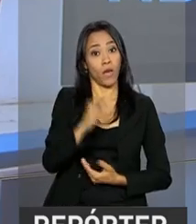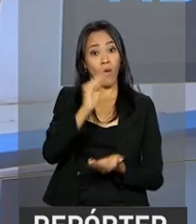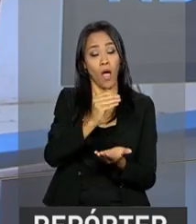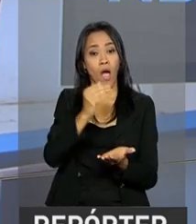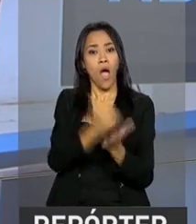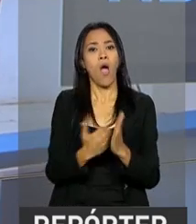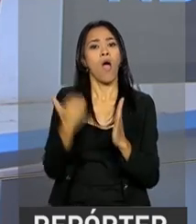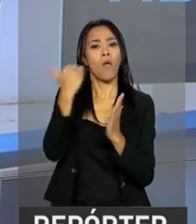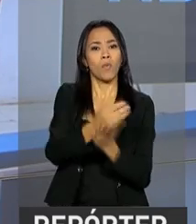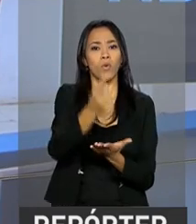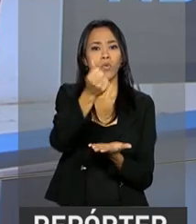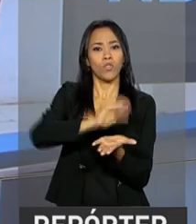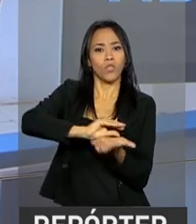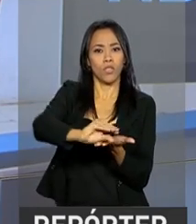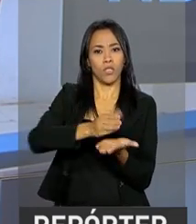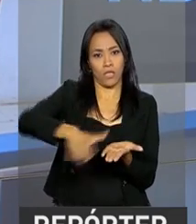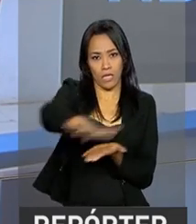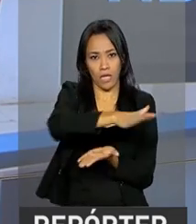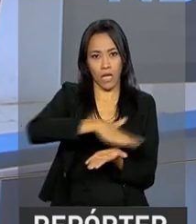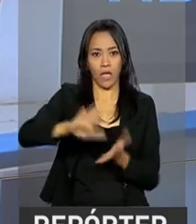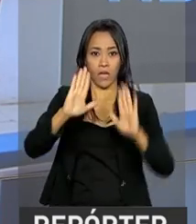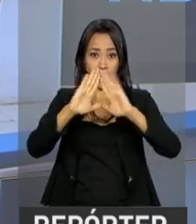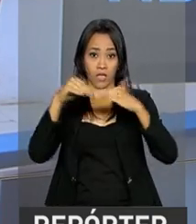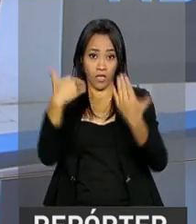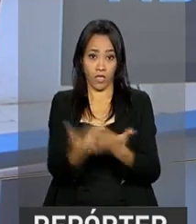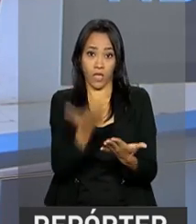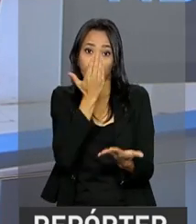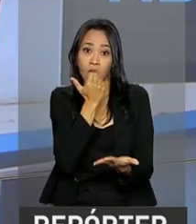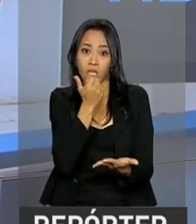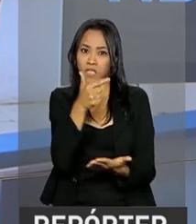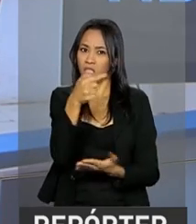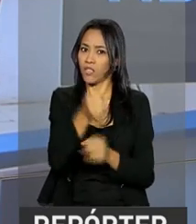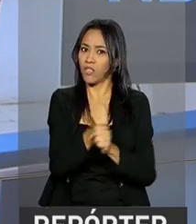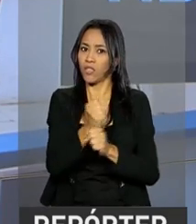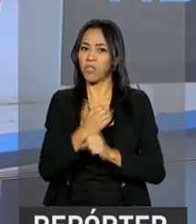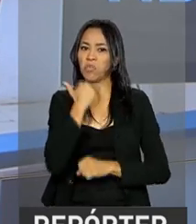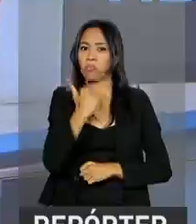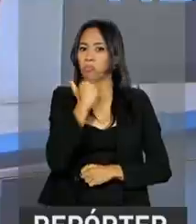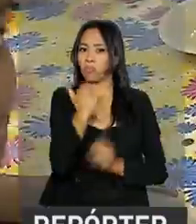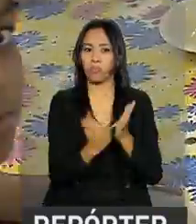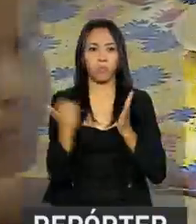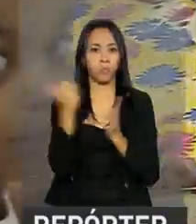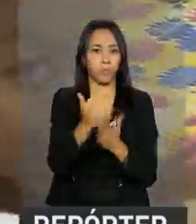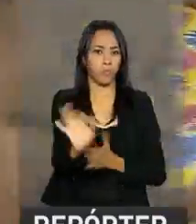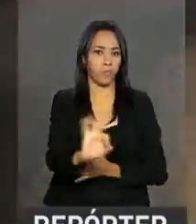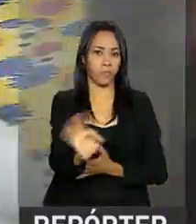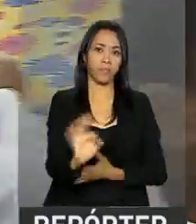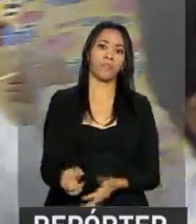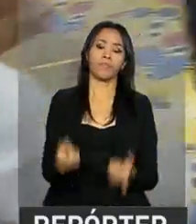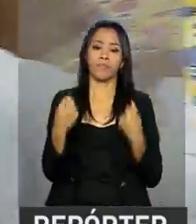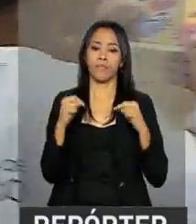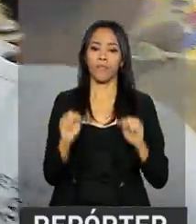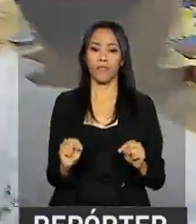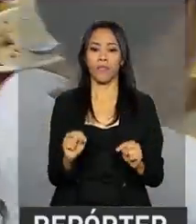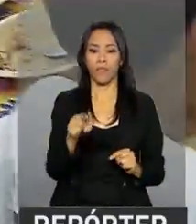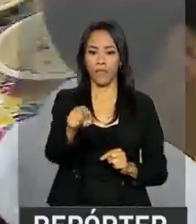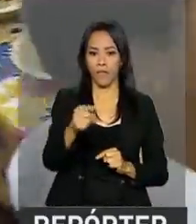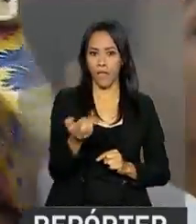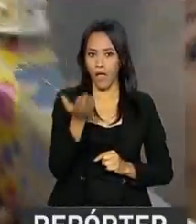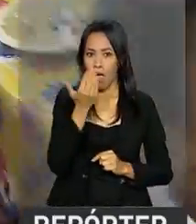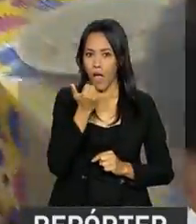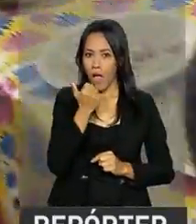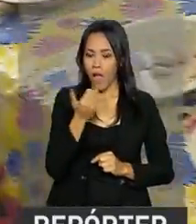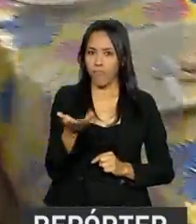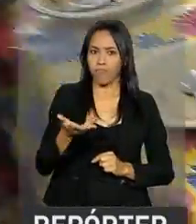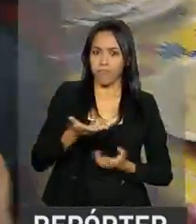recursos para a merenda escolar que há 7 anos não tinha reajuste mas alimentos